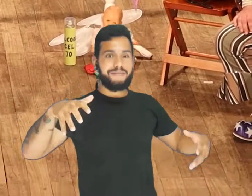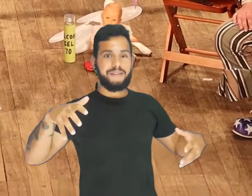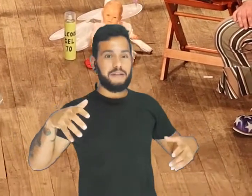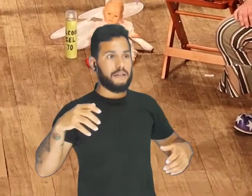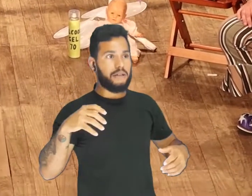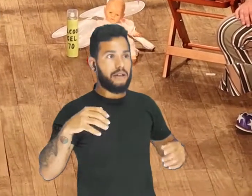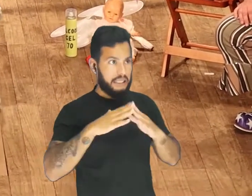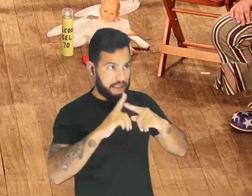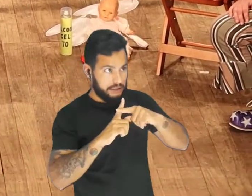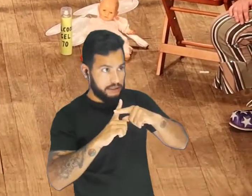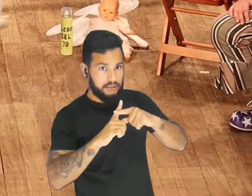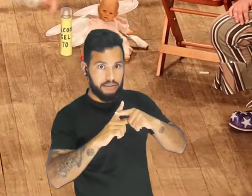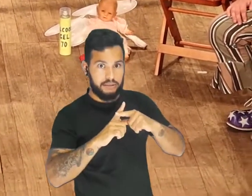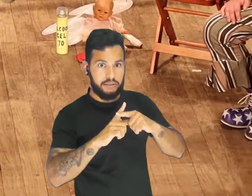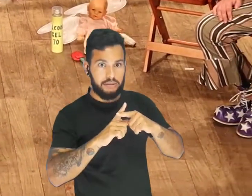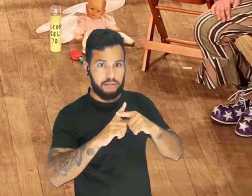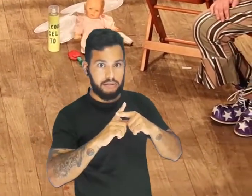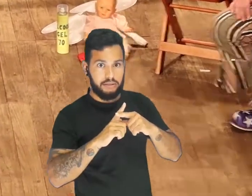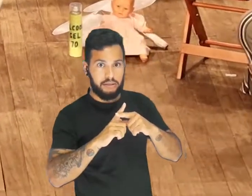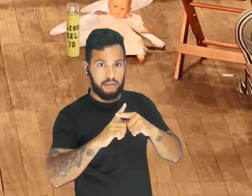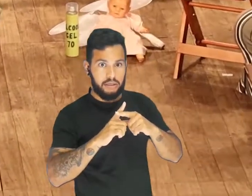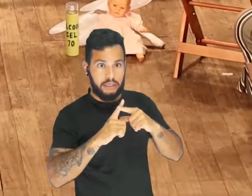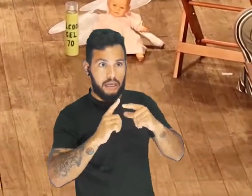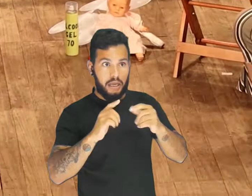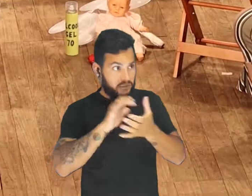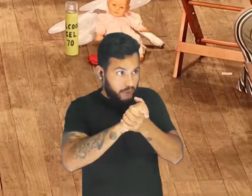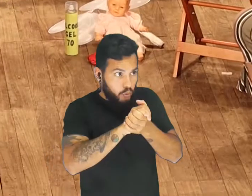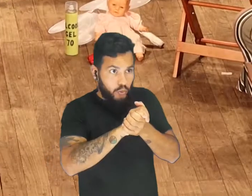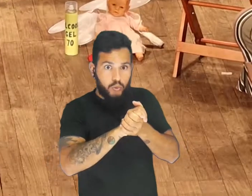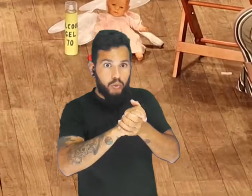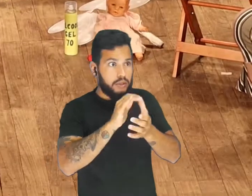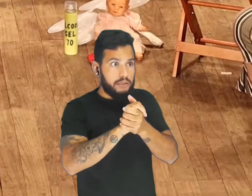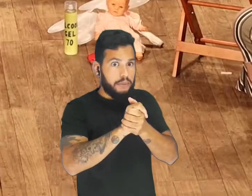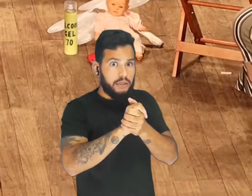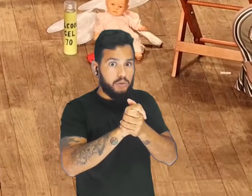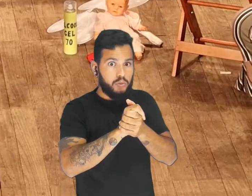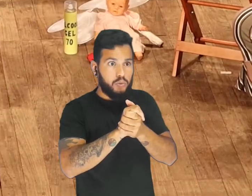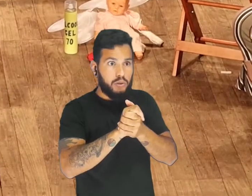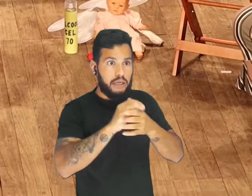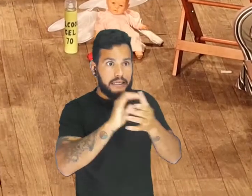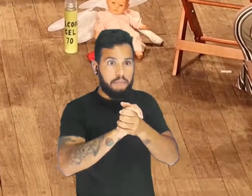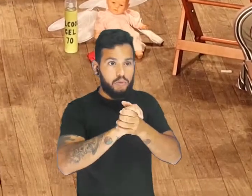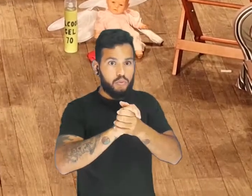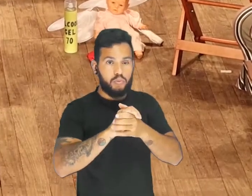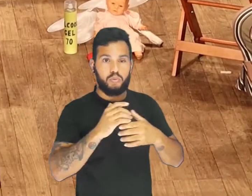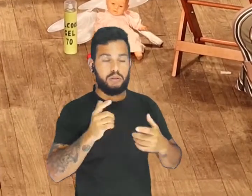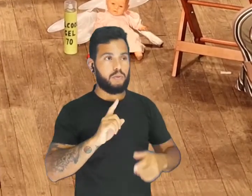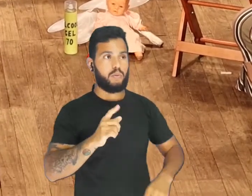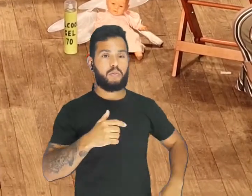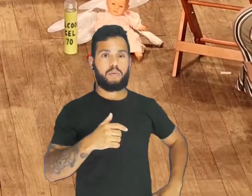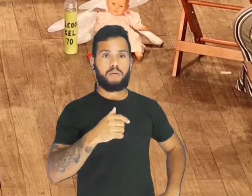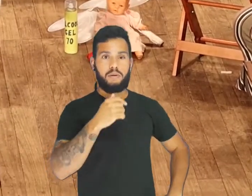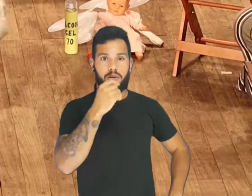Que isso? Godzilla? É, Godzilla? Missa? A missa,